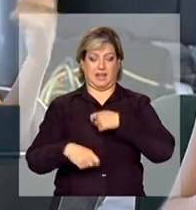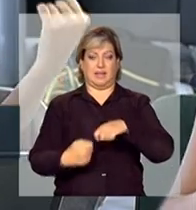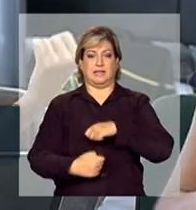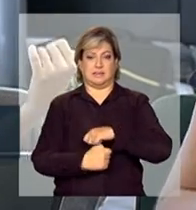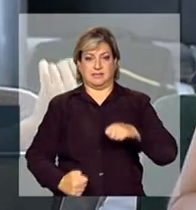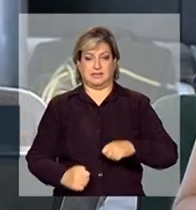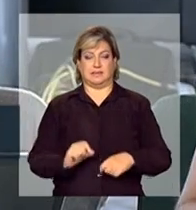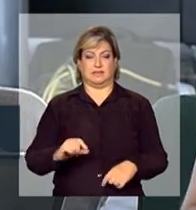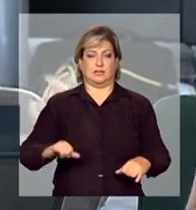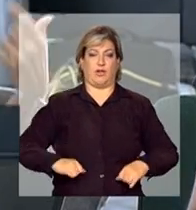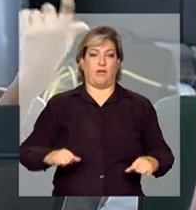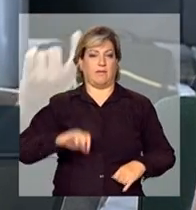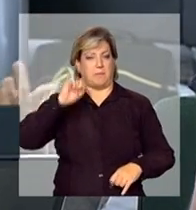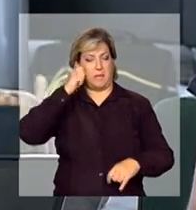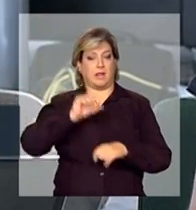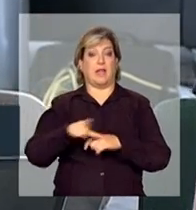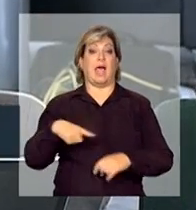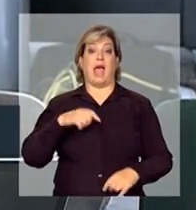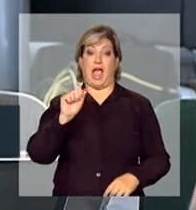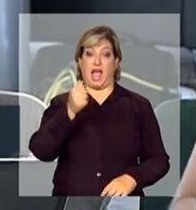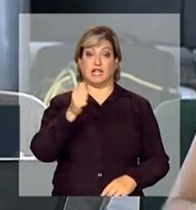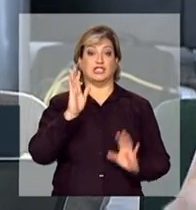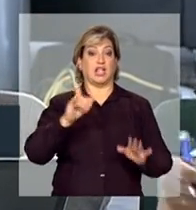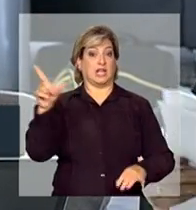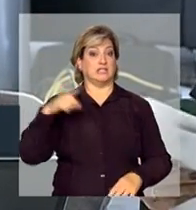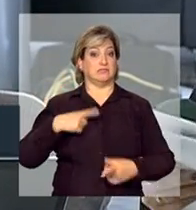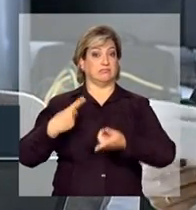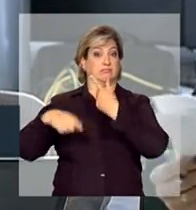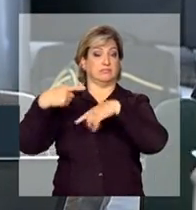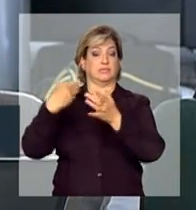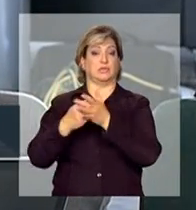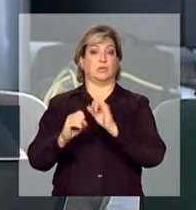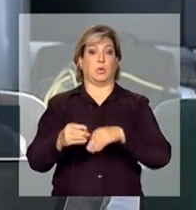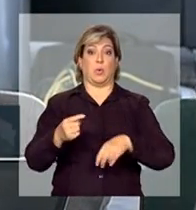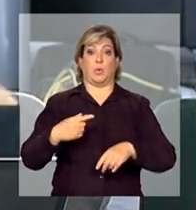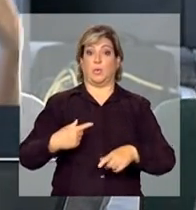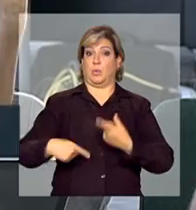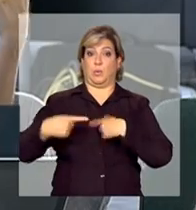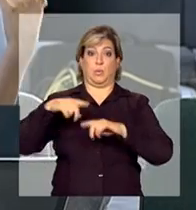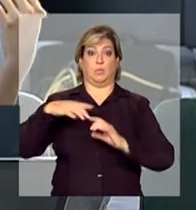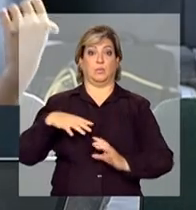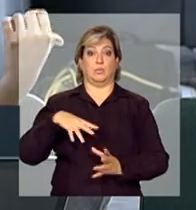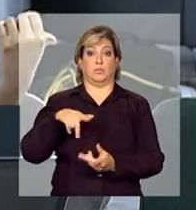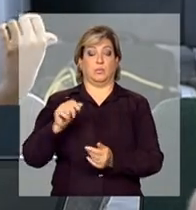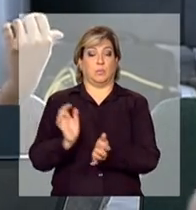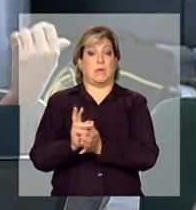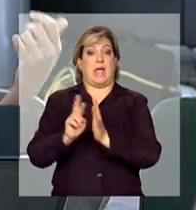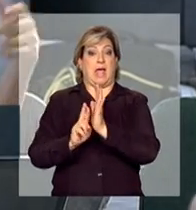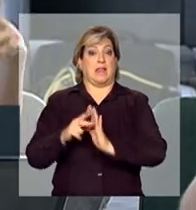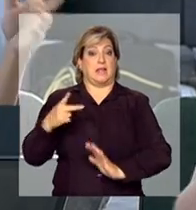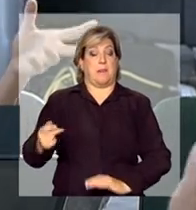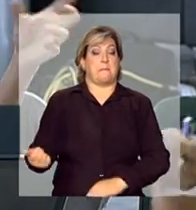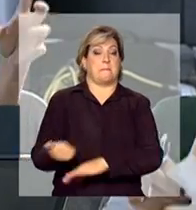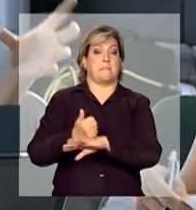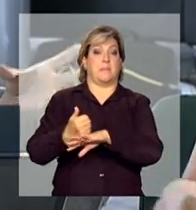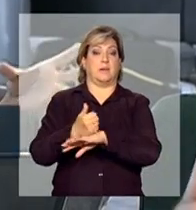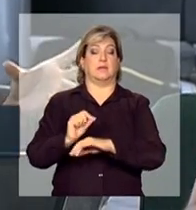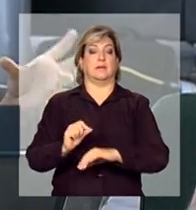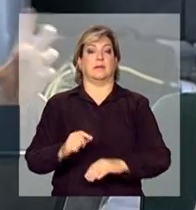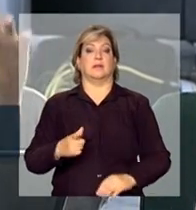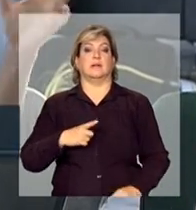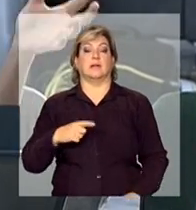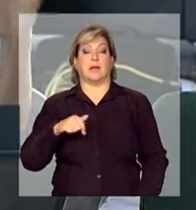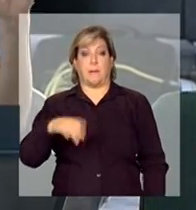Argentina nossa vizinha já tinha um programa de educação universal enquanto há cerca de 20 anos atrás o Brasil tinha uma